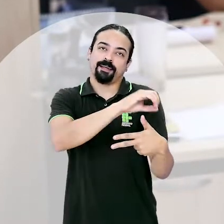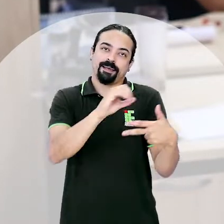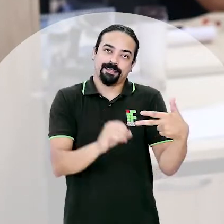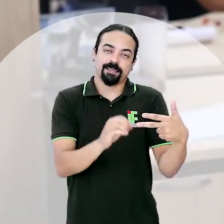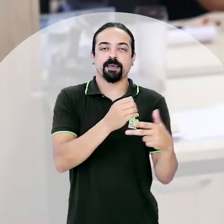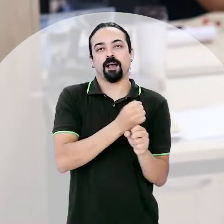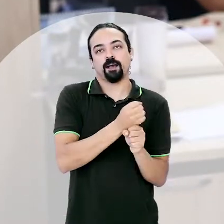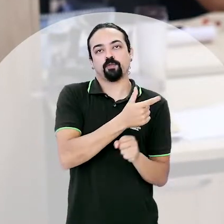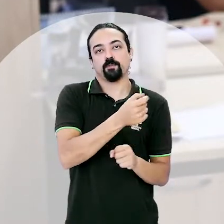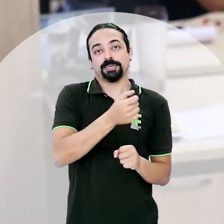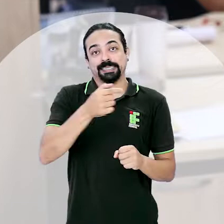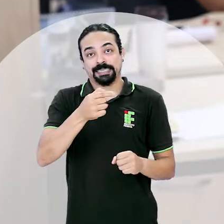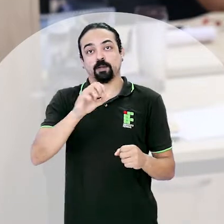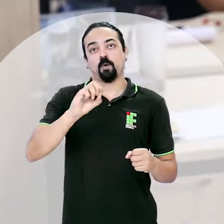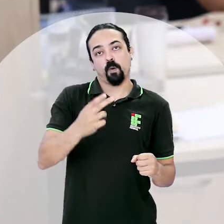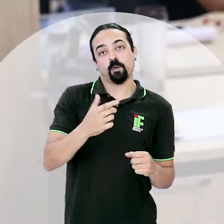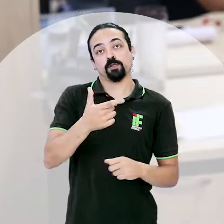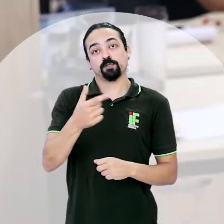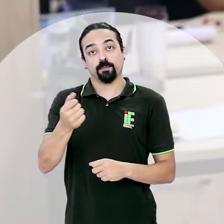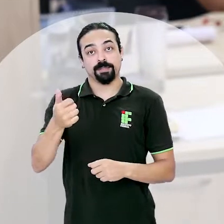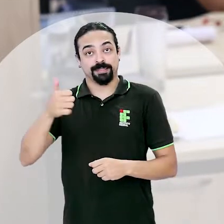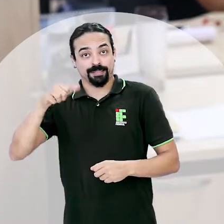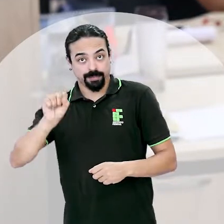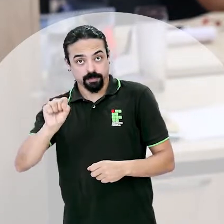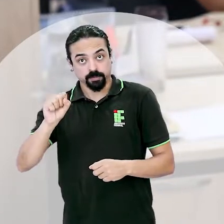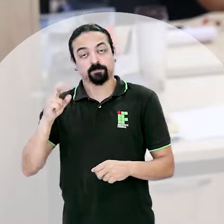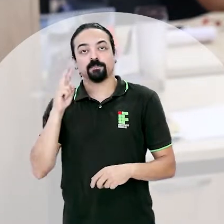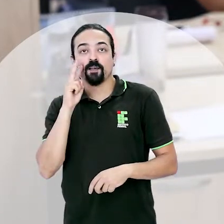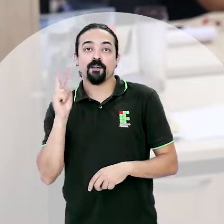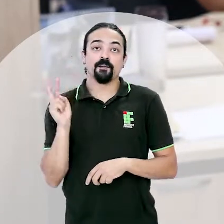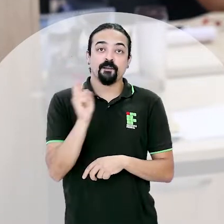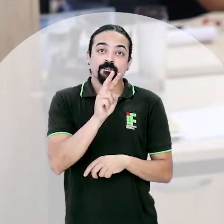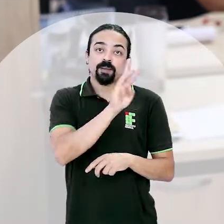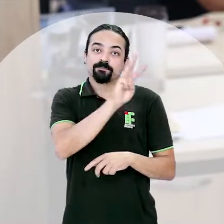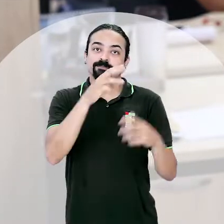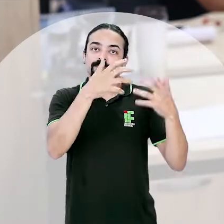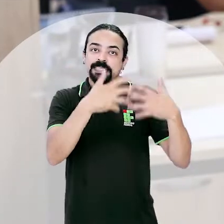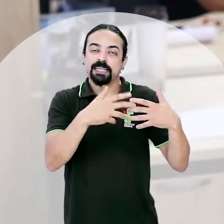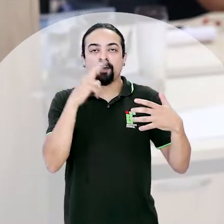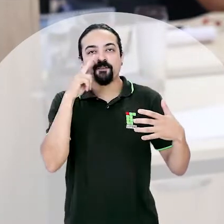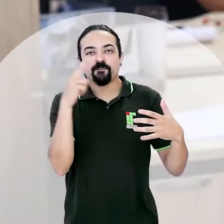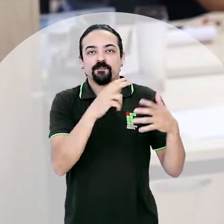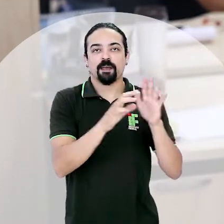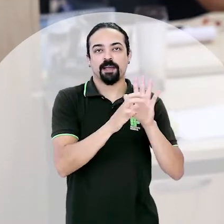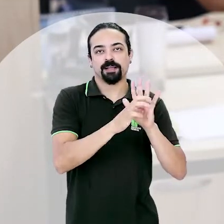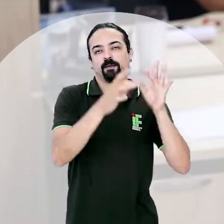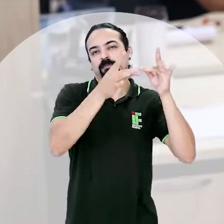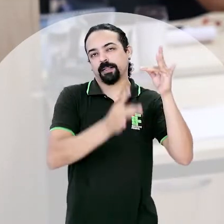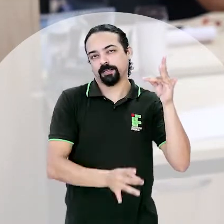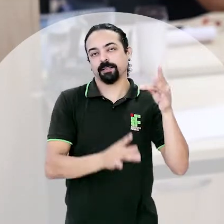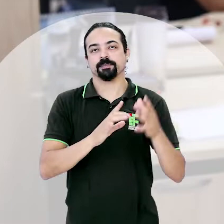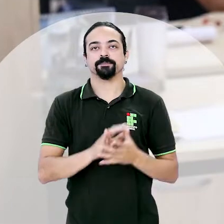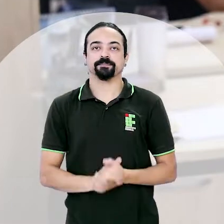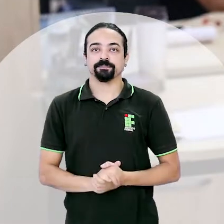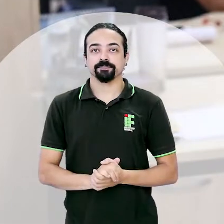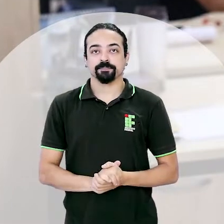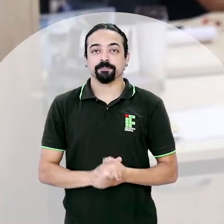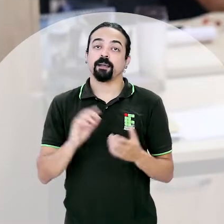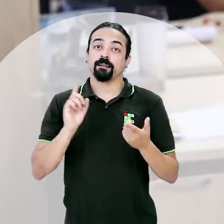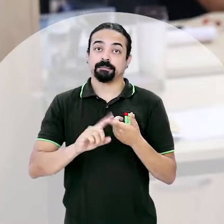enem de 2017 ou 2018 falando que a instalação e confira o edital com todos os detalhes